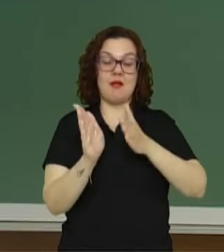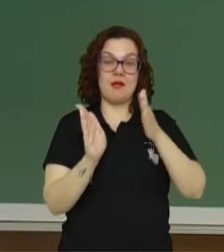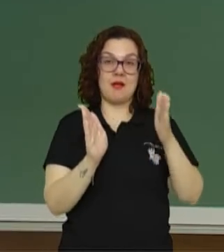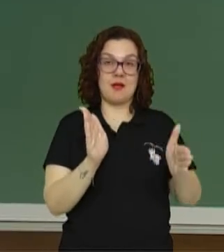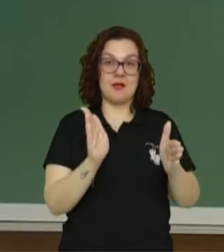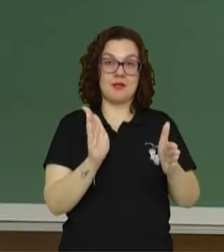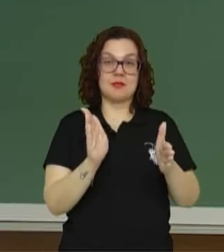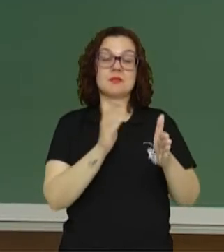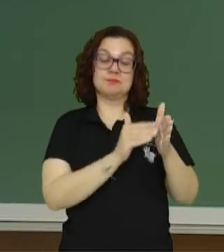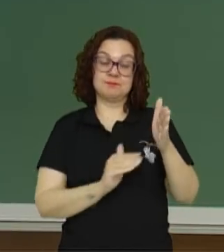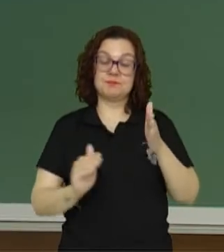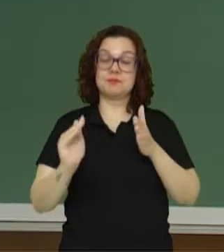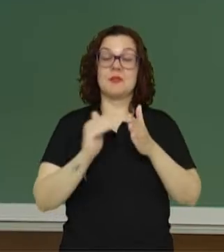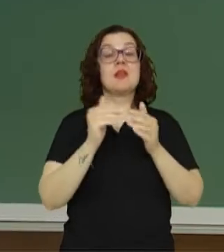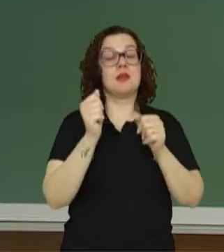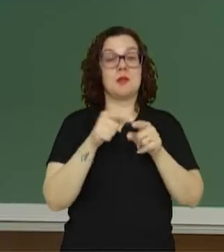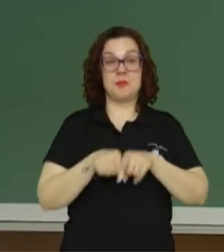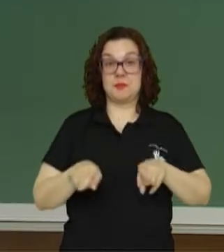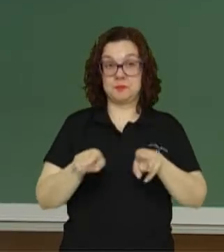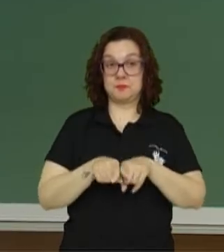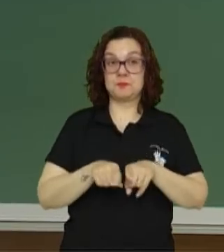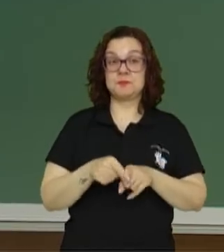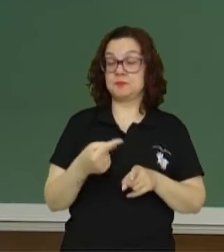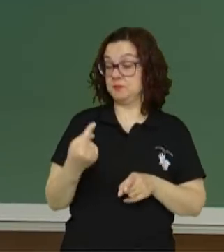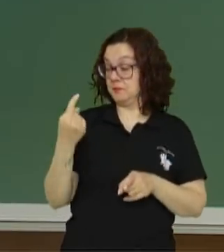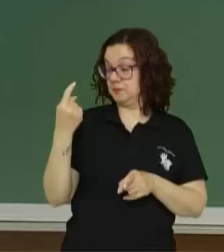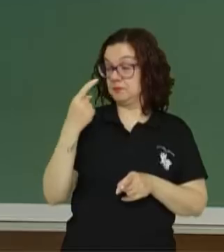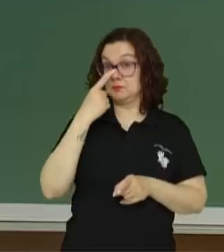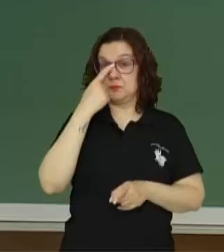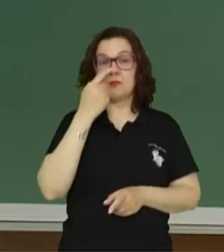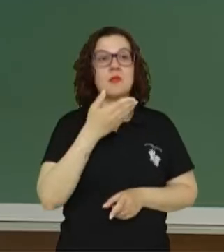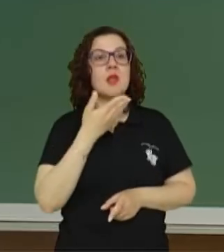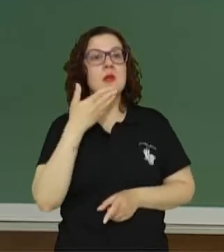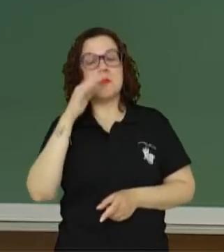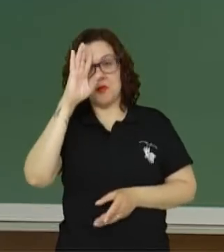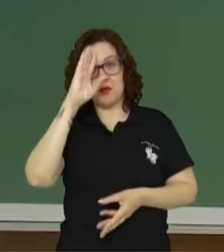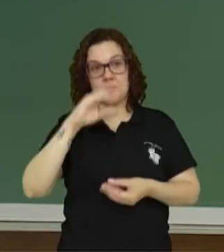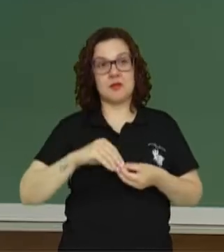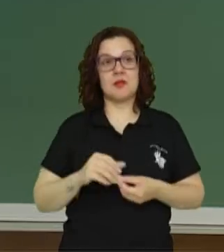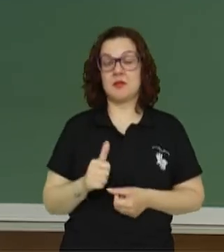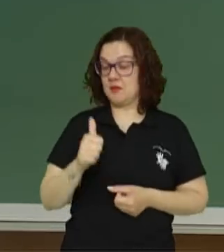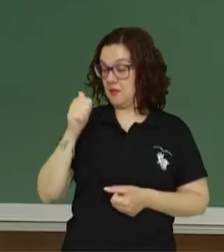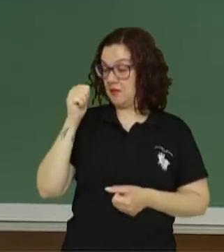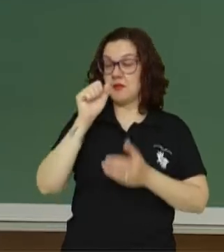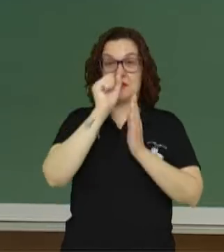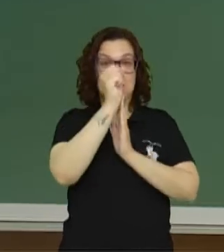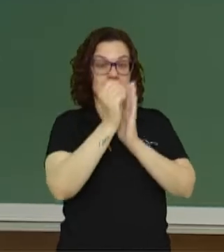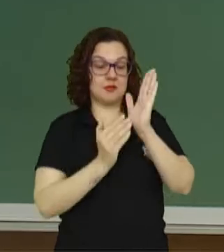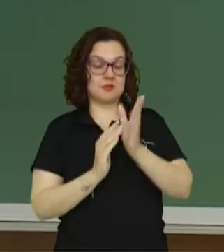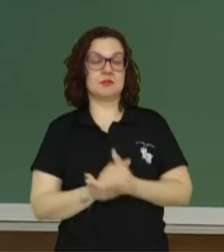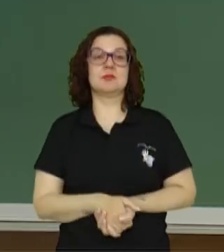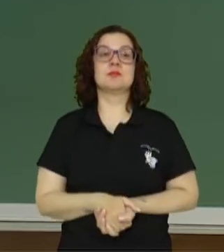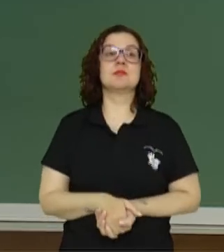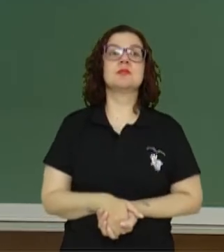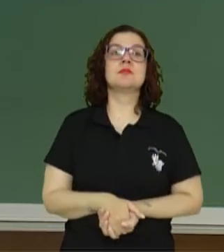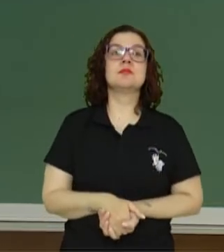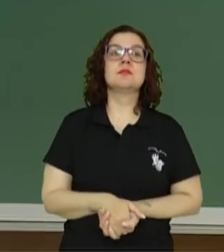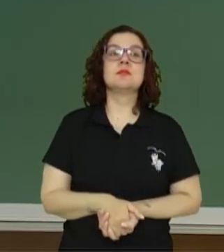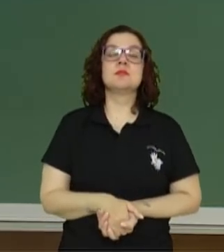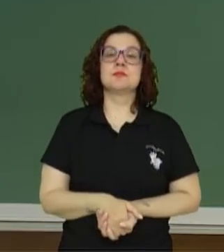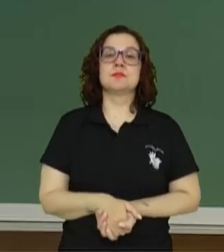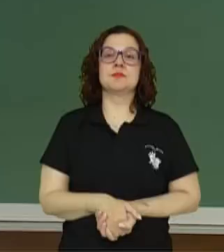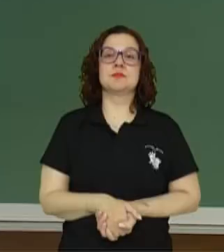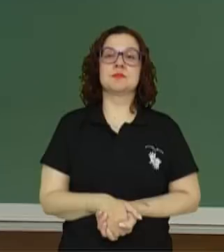geral, aí eu vou poder usar a lei da recorrência. Para melhor entendimento, nós vamos começar já com um exercício, que é o